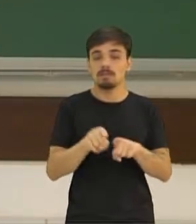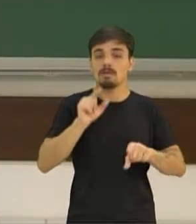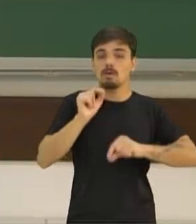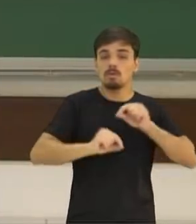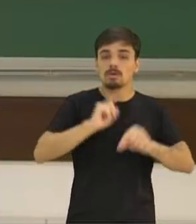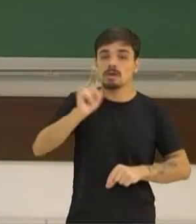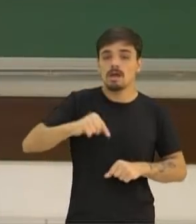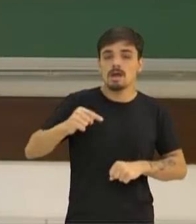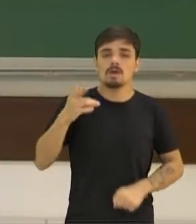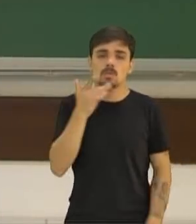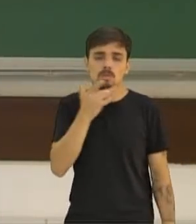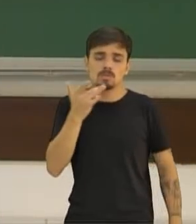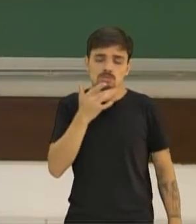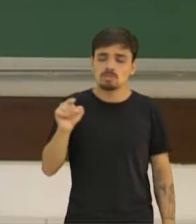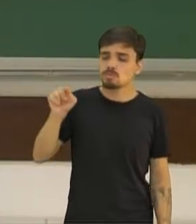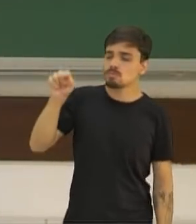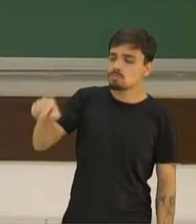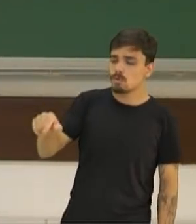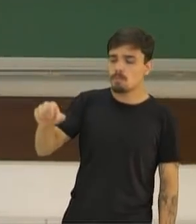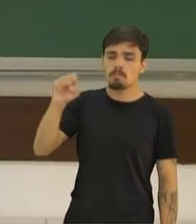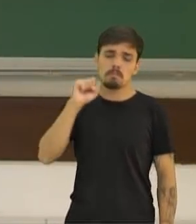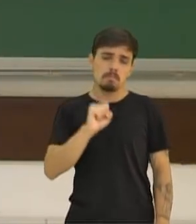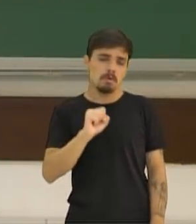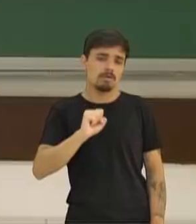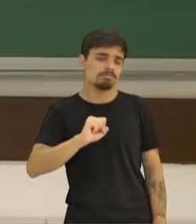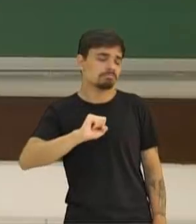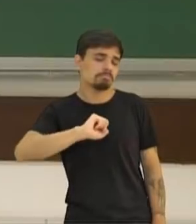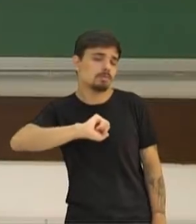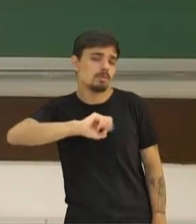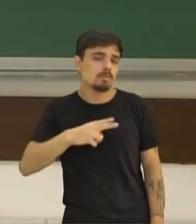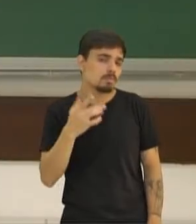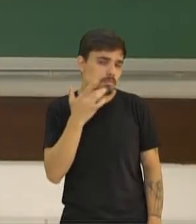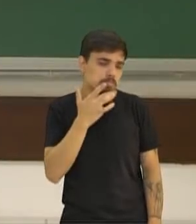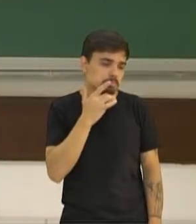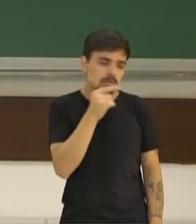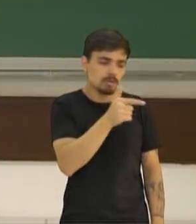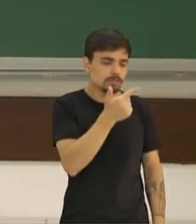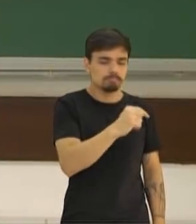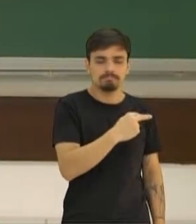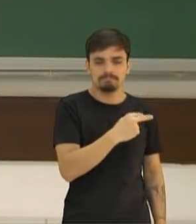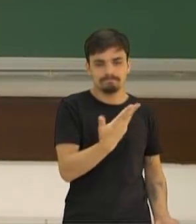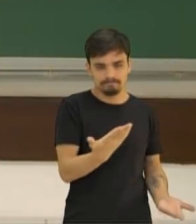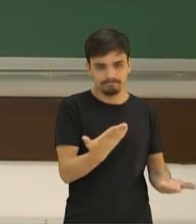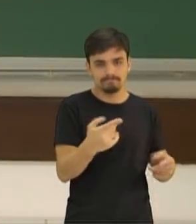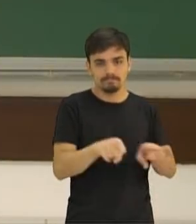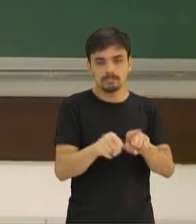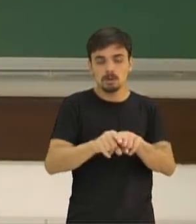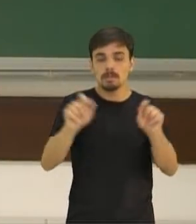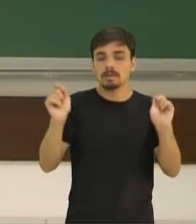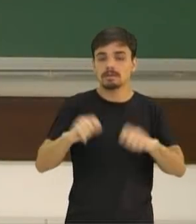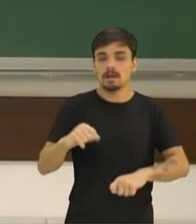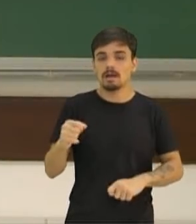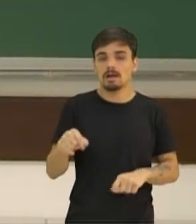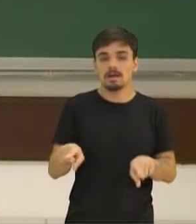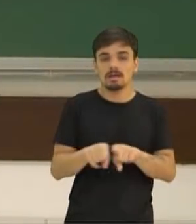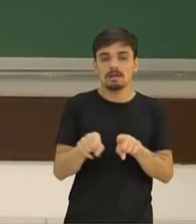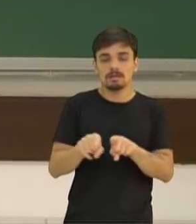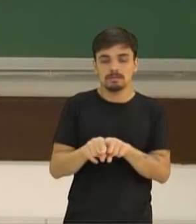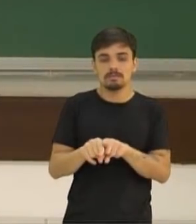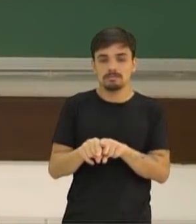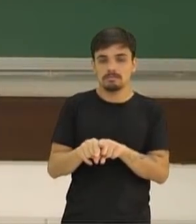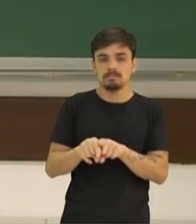é gostoso para um pode não ser gostoso para outro. E serve para a mesma coisa da idealização